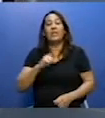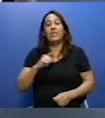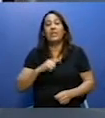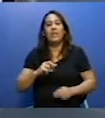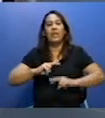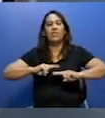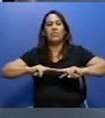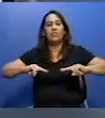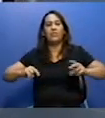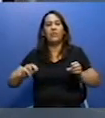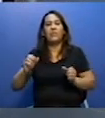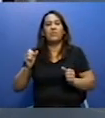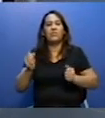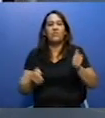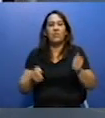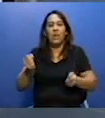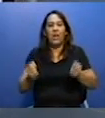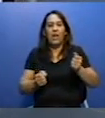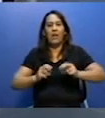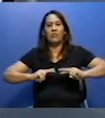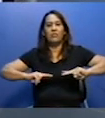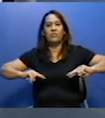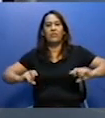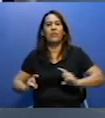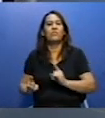com carros e muitos prédios.